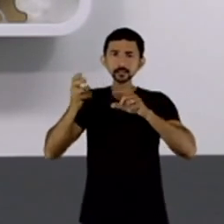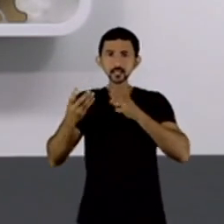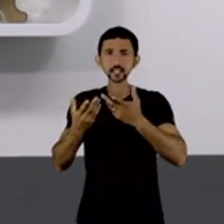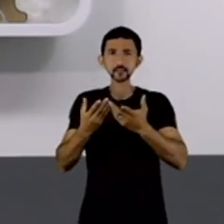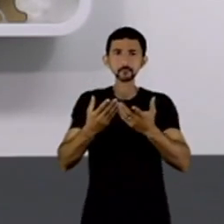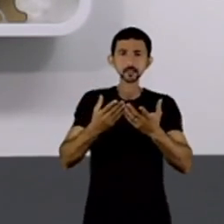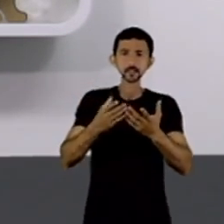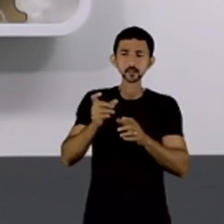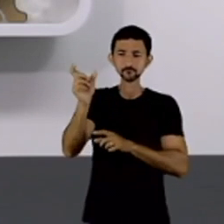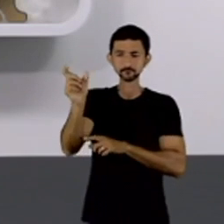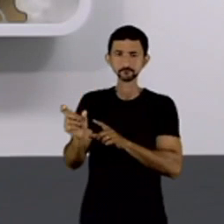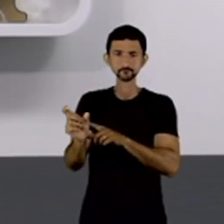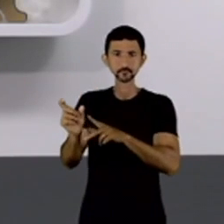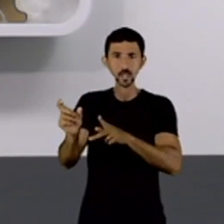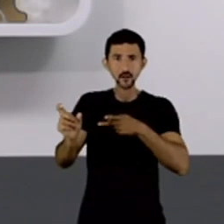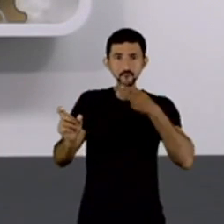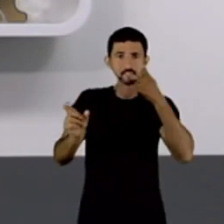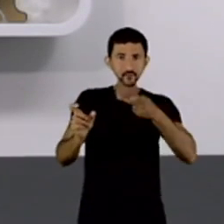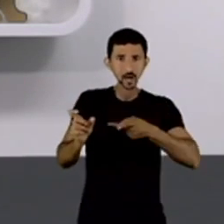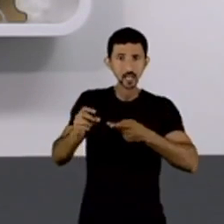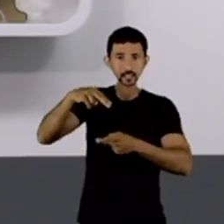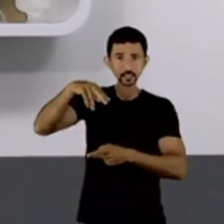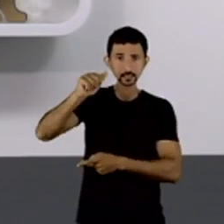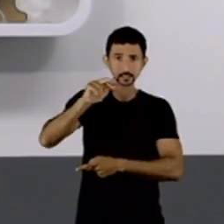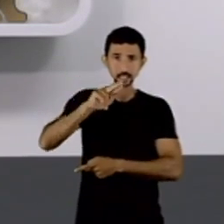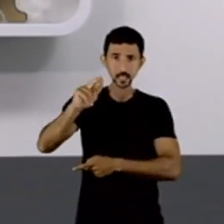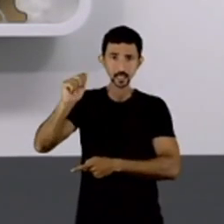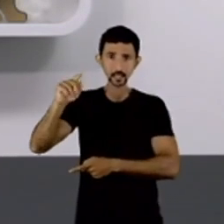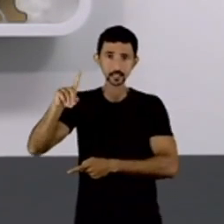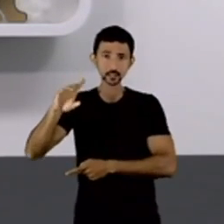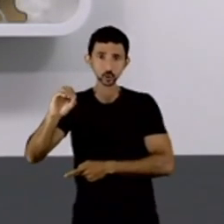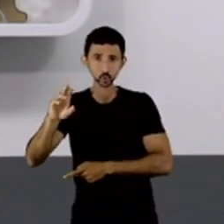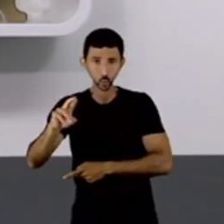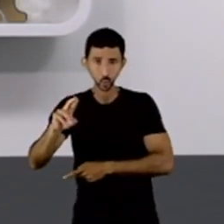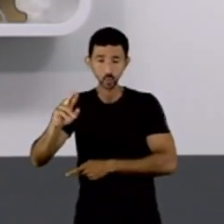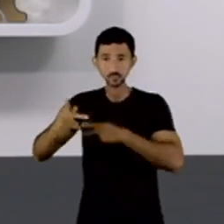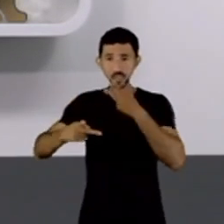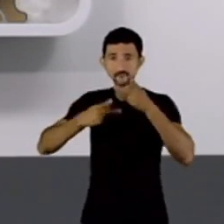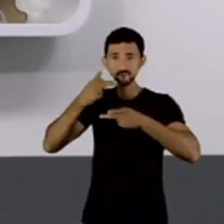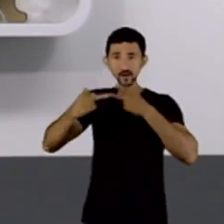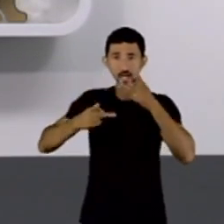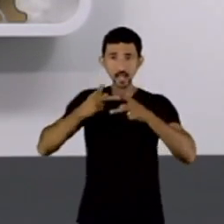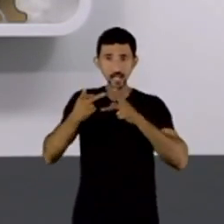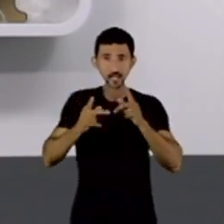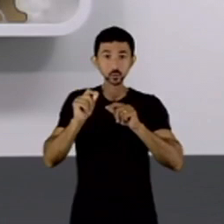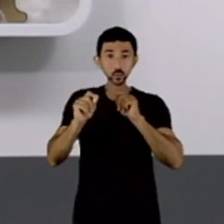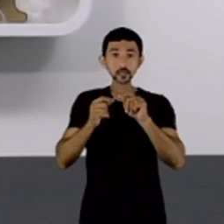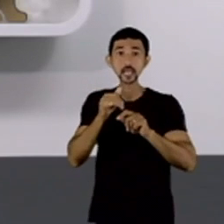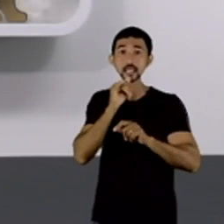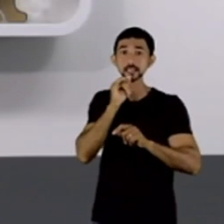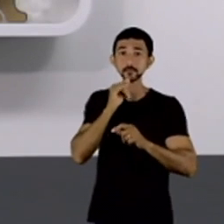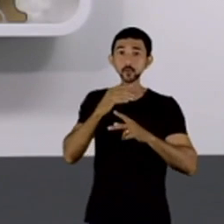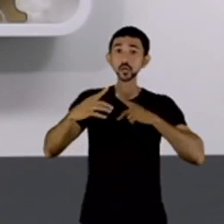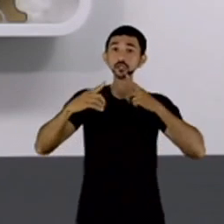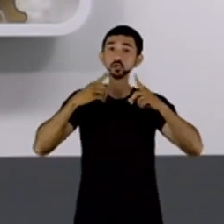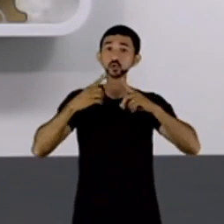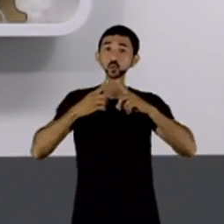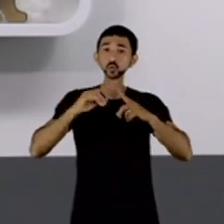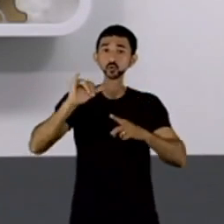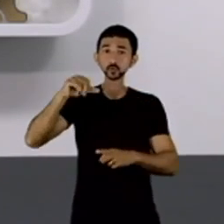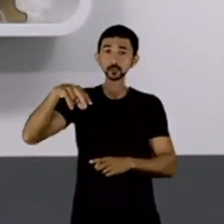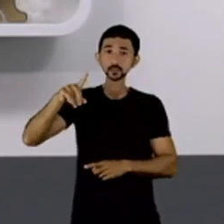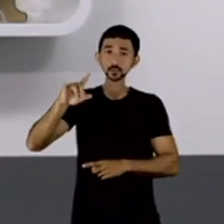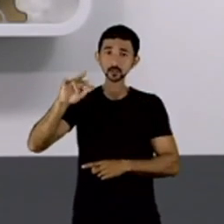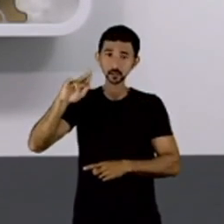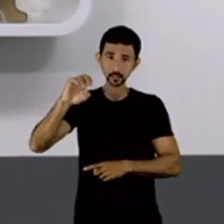o narrador está falando no lugar do personagem, você tem ali um exemplo de discurso